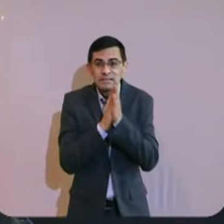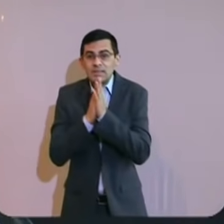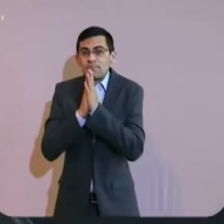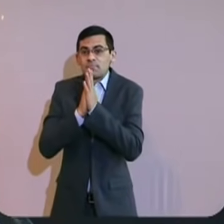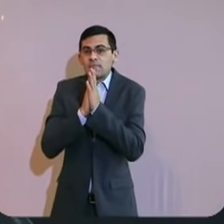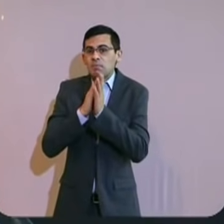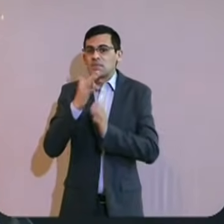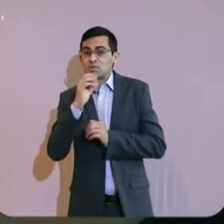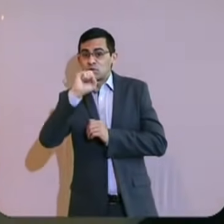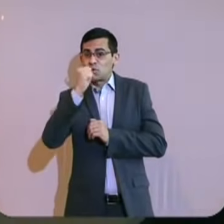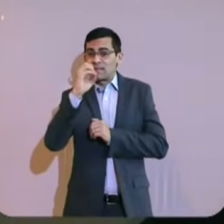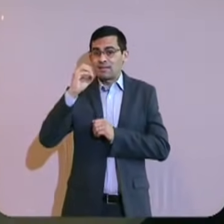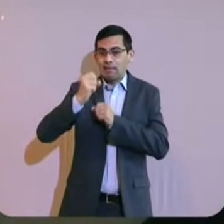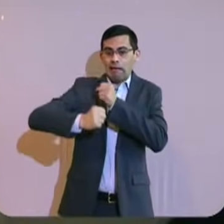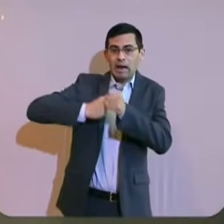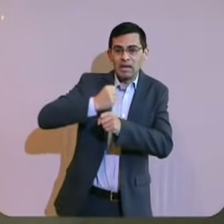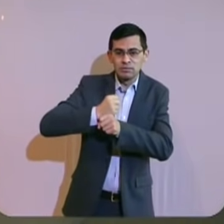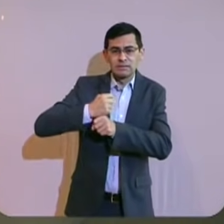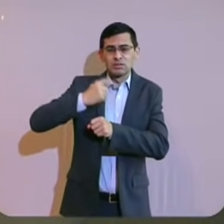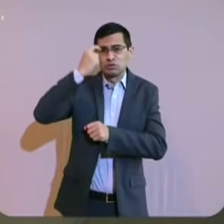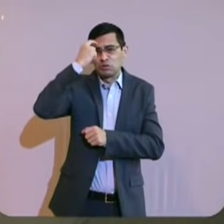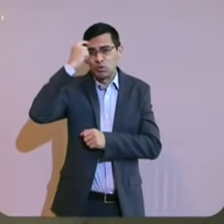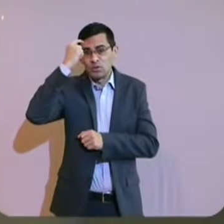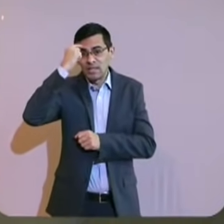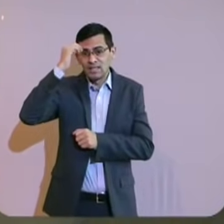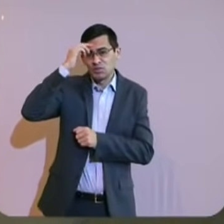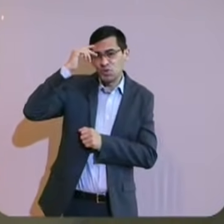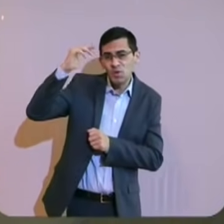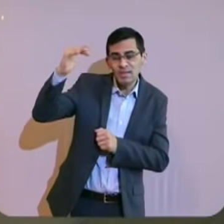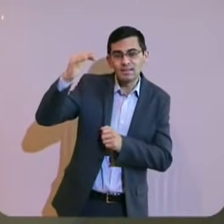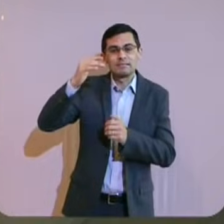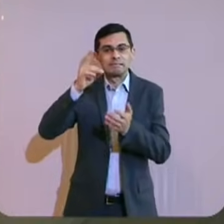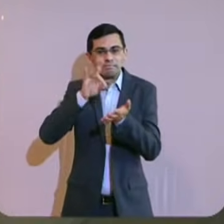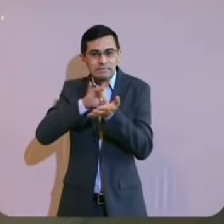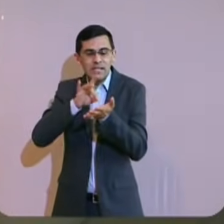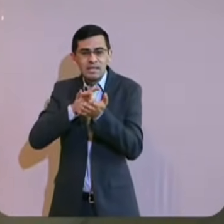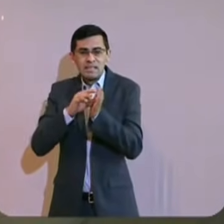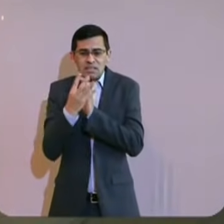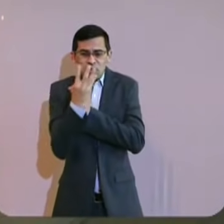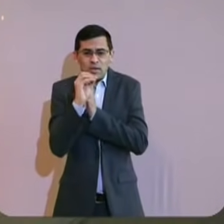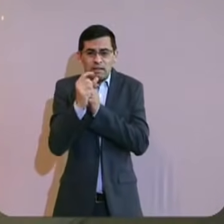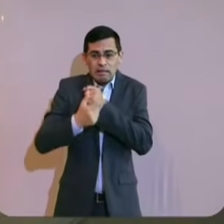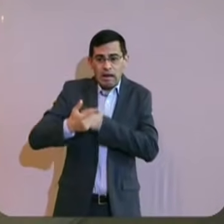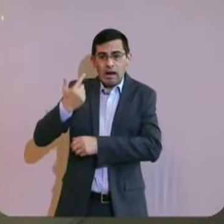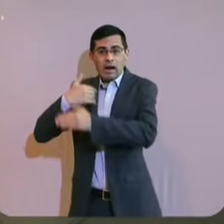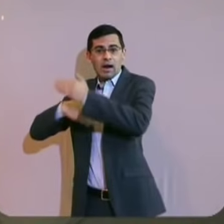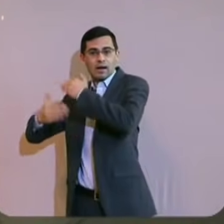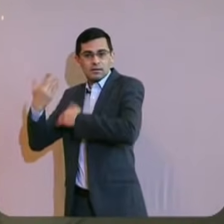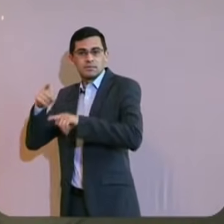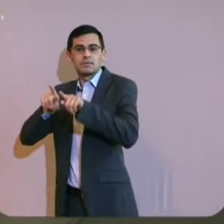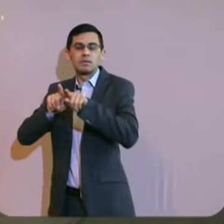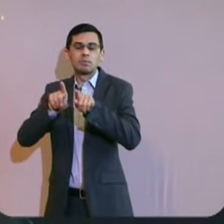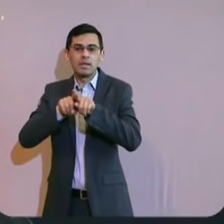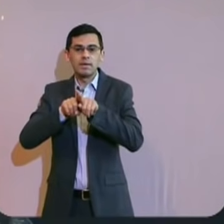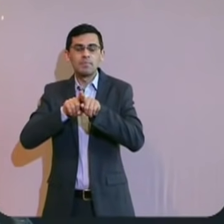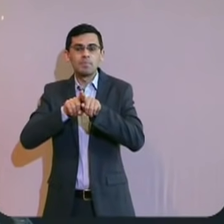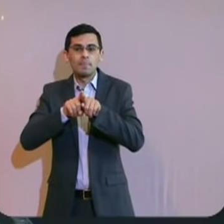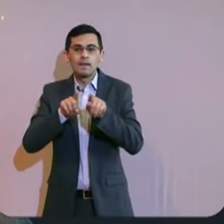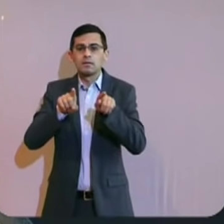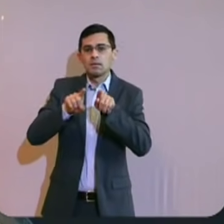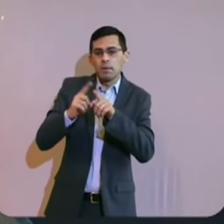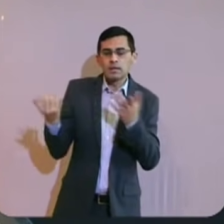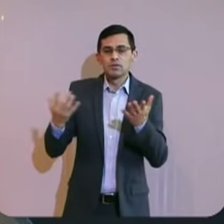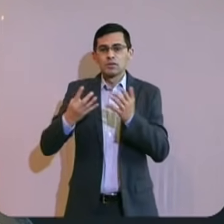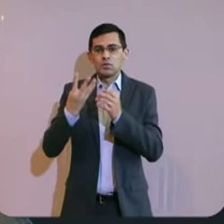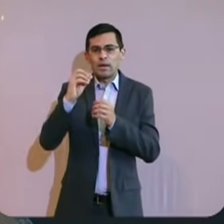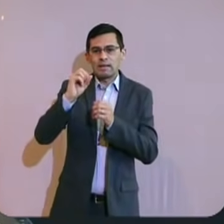menos 80 anos, né? Ele estava sonhando, né? Os 40 anteriores aos